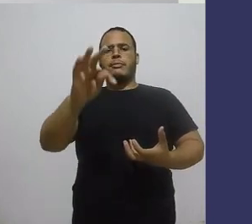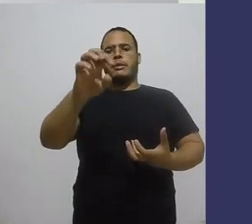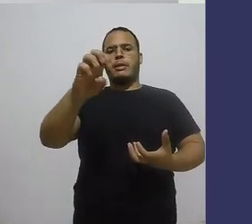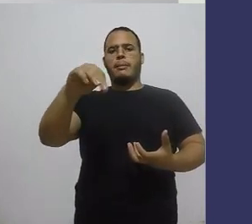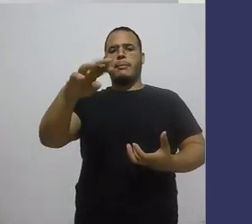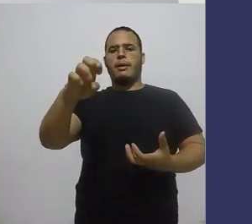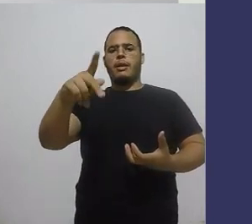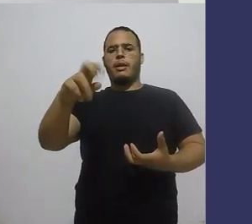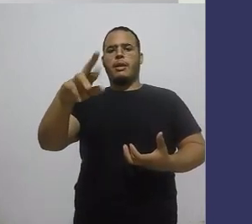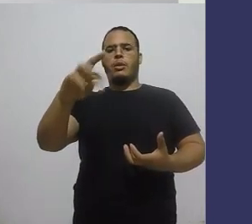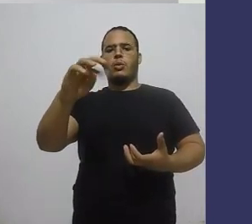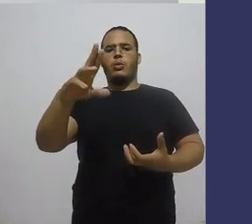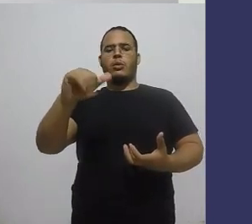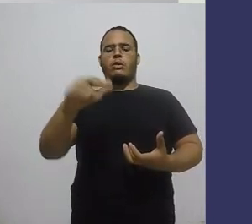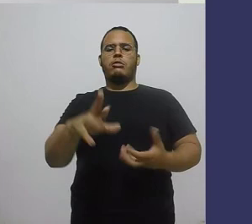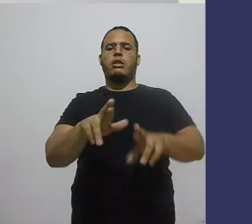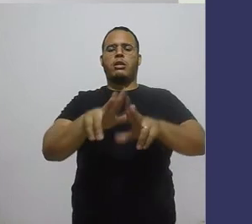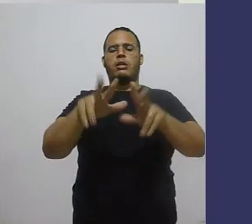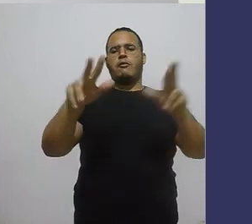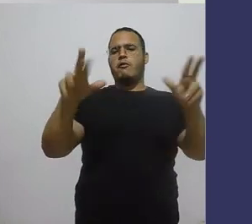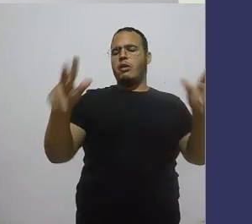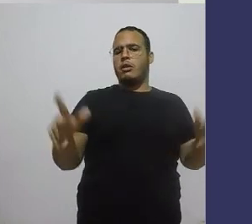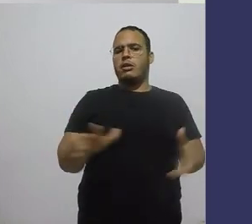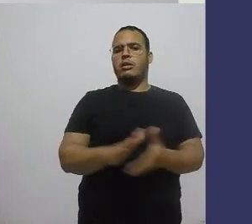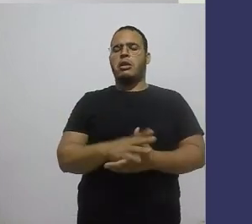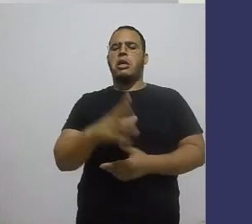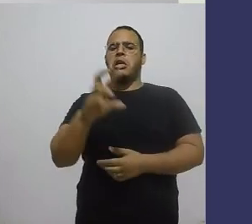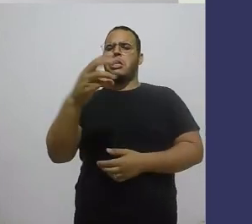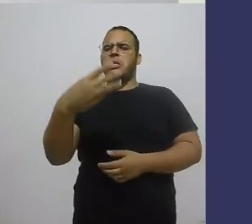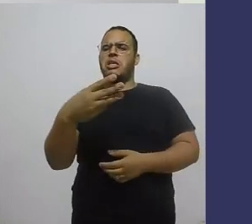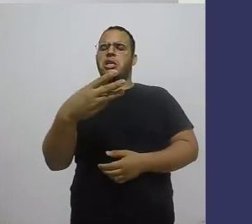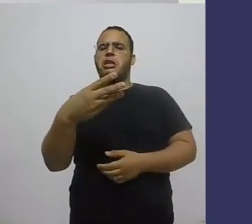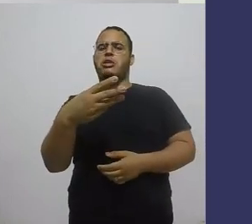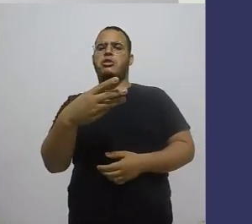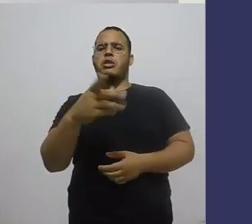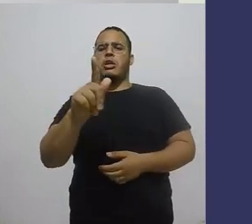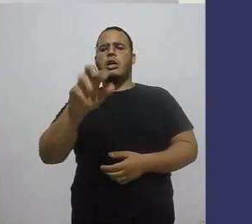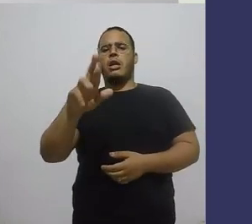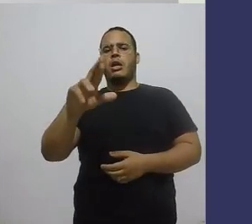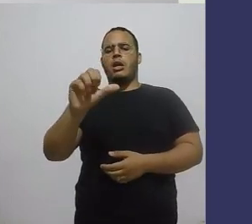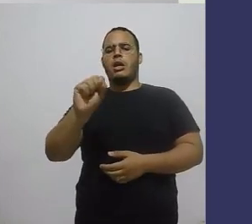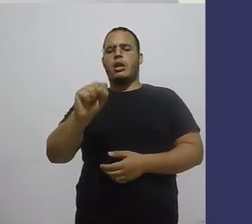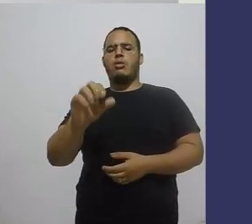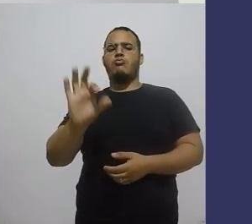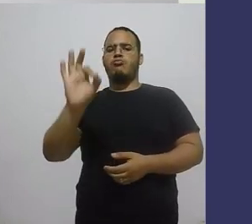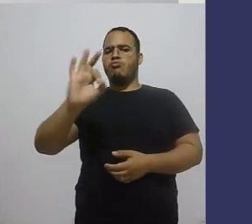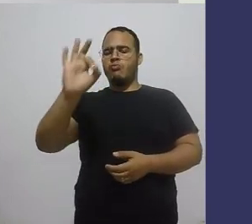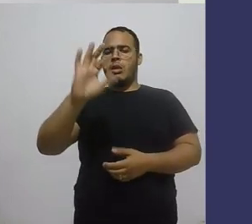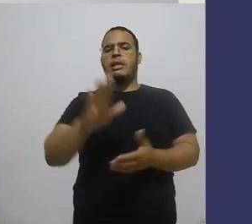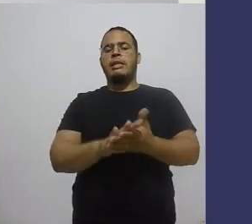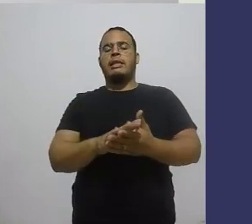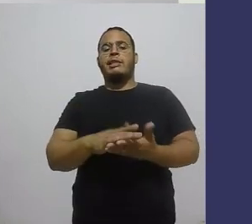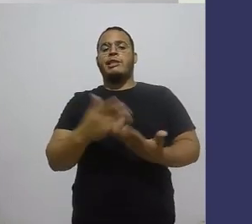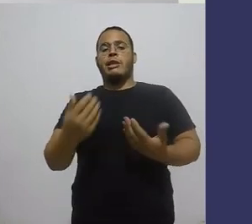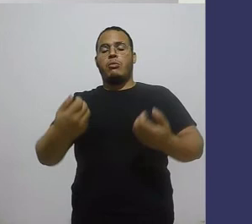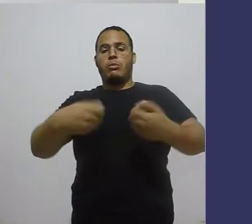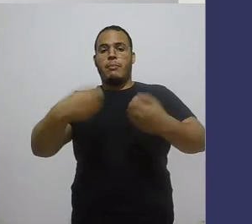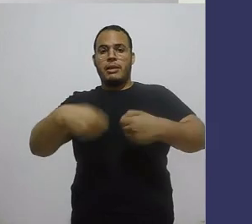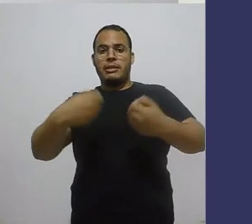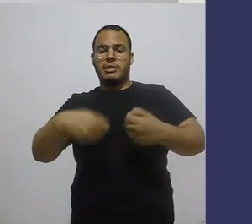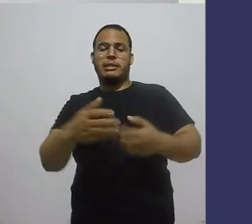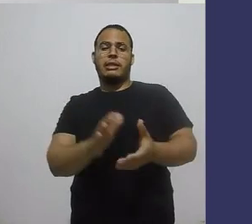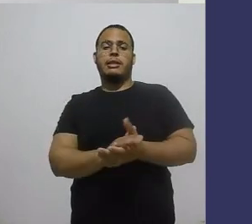corpo. Lá no testículo faz cerca de 3 graus Celsius até 5, que é a temperatura que o espermatozoide precisa para